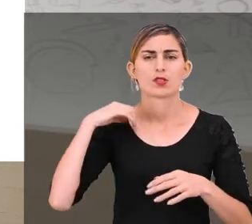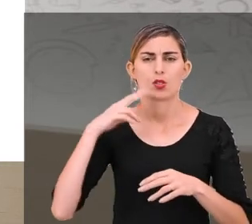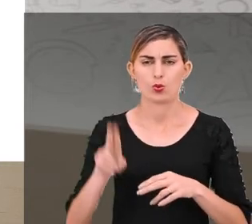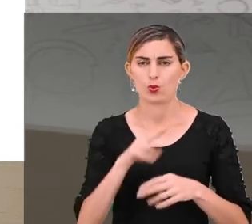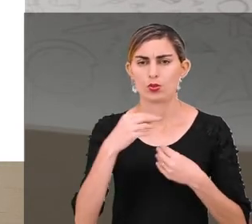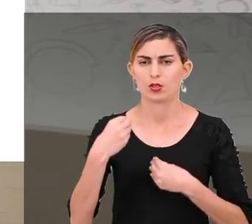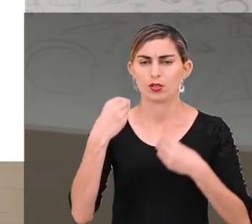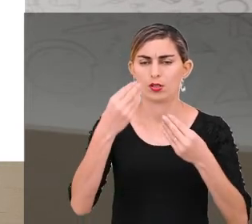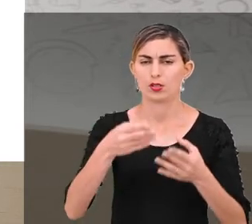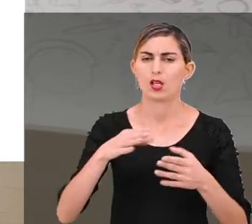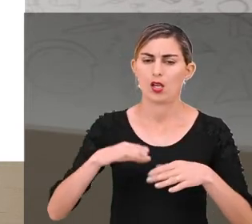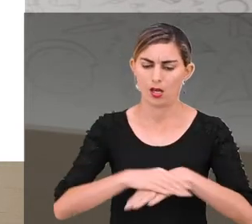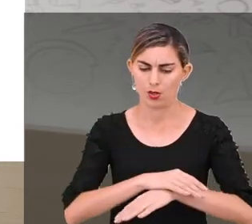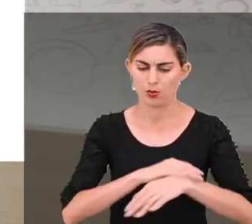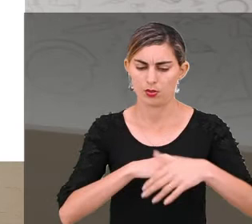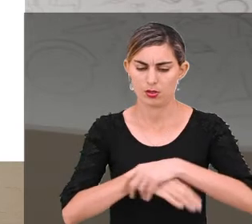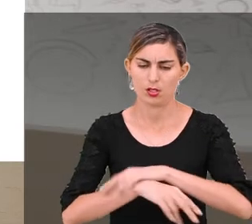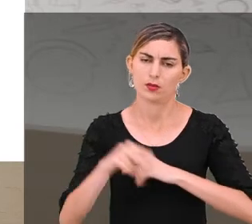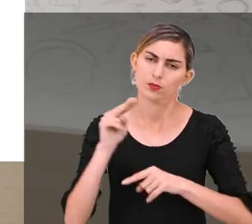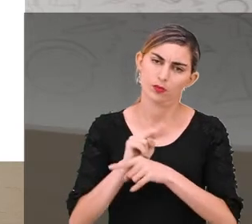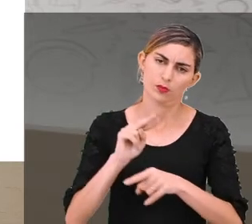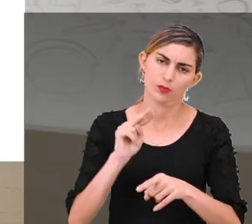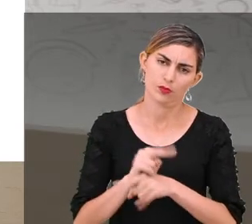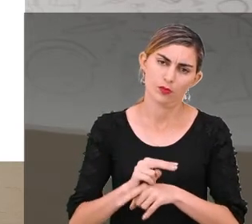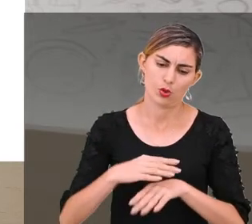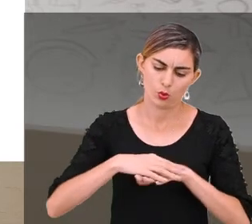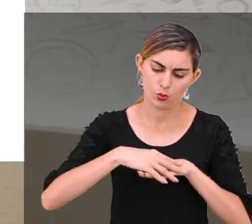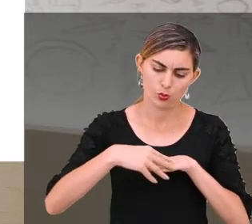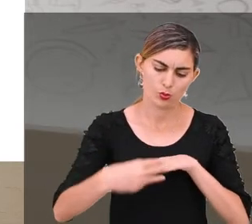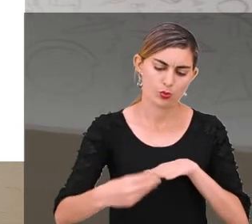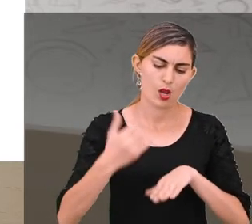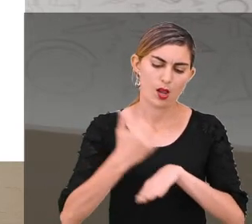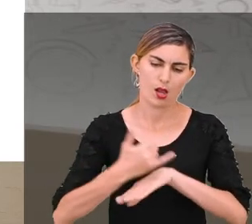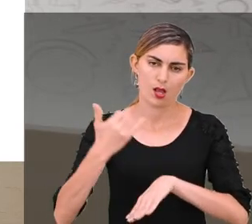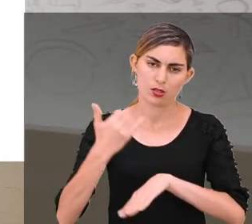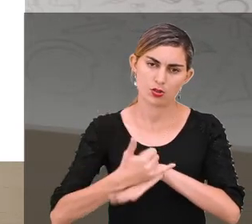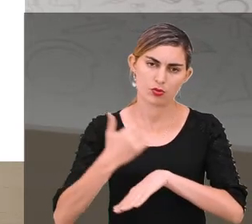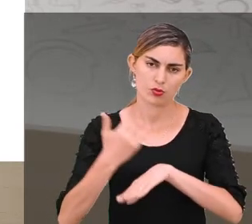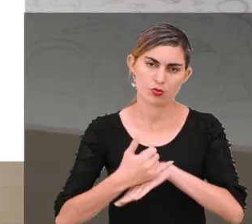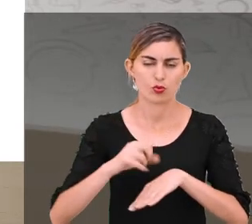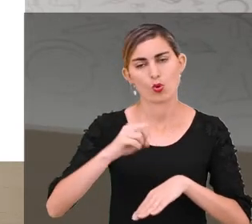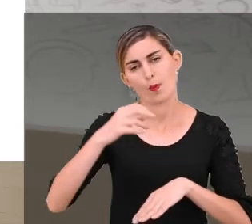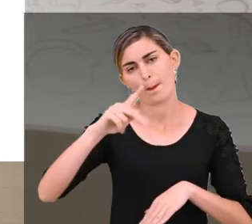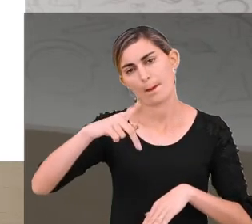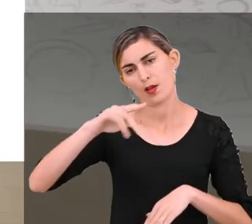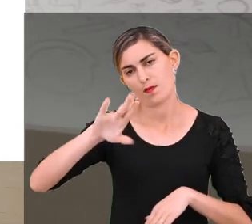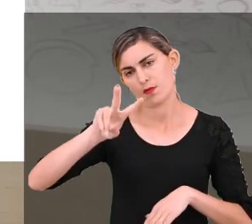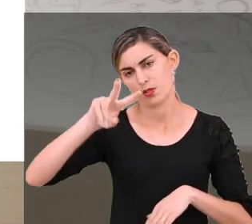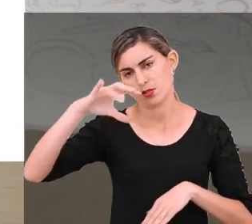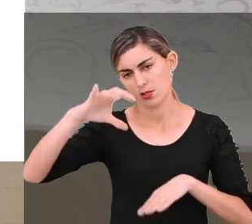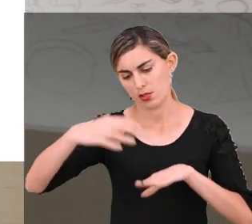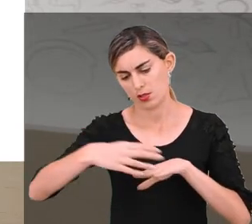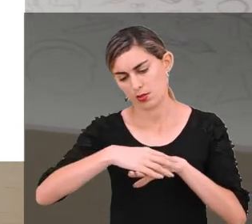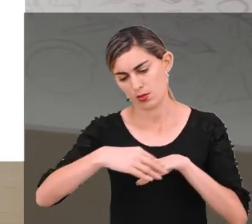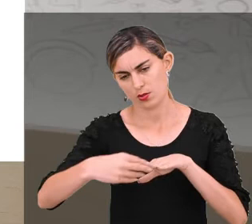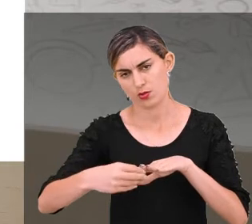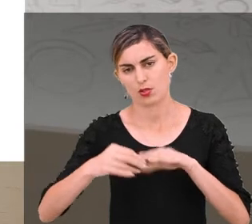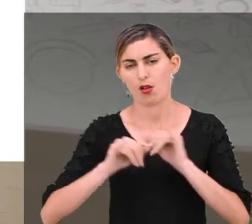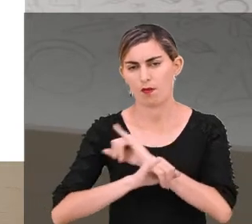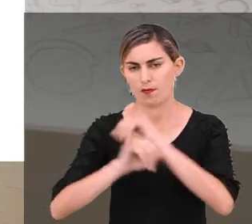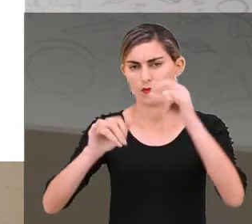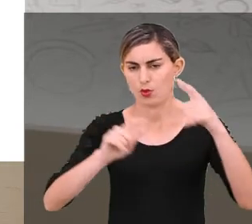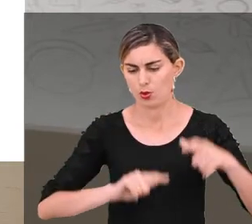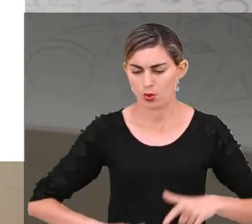estar disponibilizando aí calçado de segurança com biqueira de aço ou então de PVC,